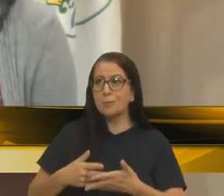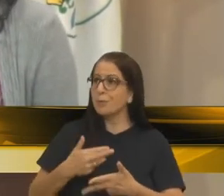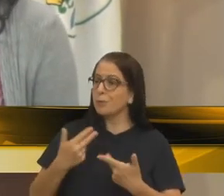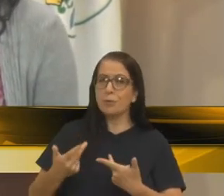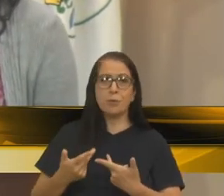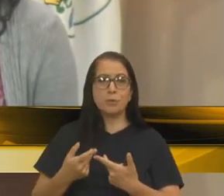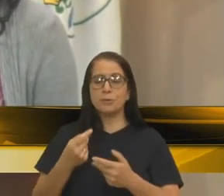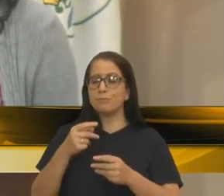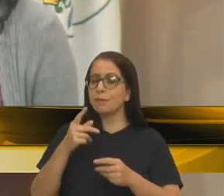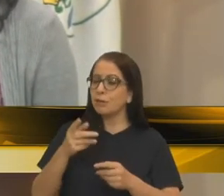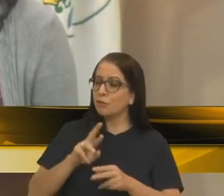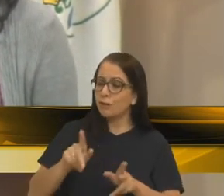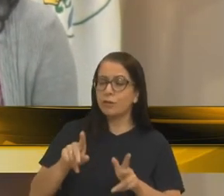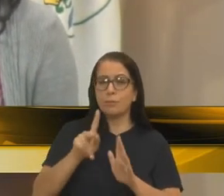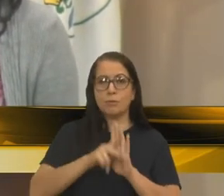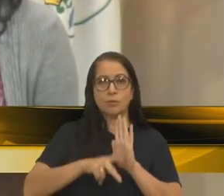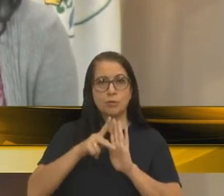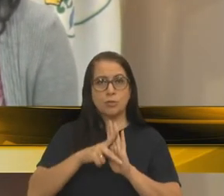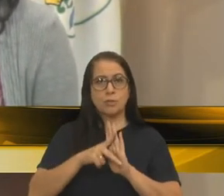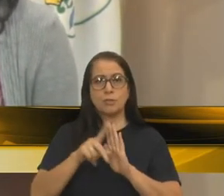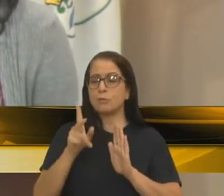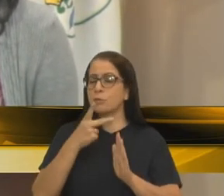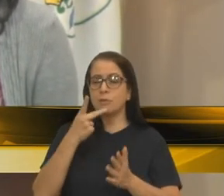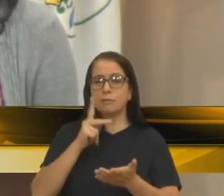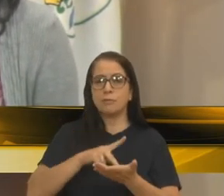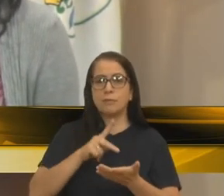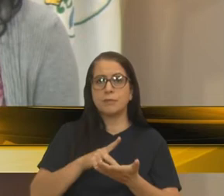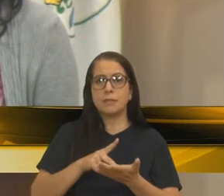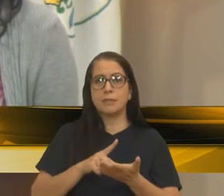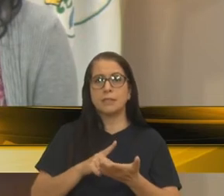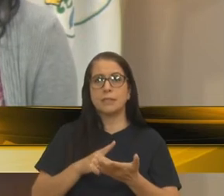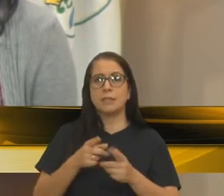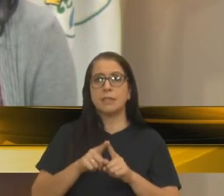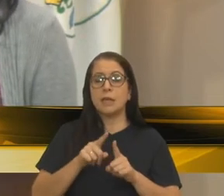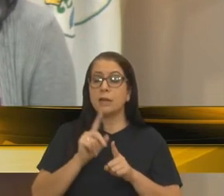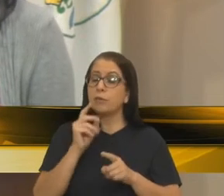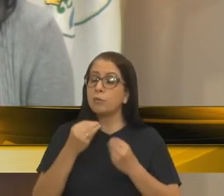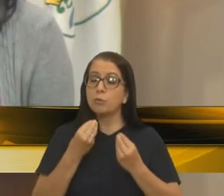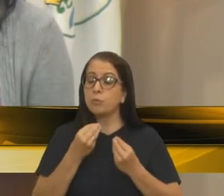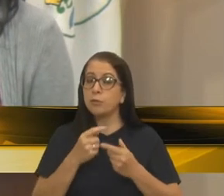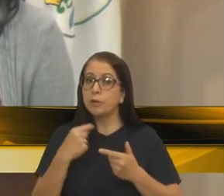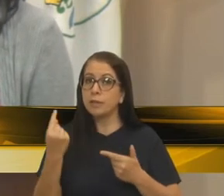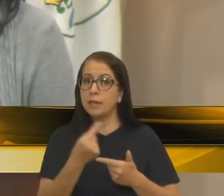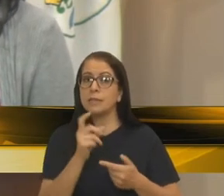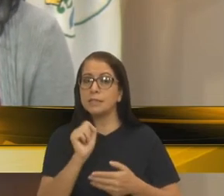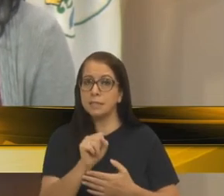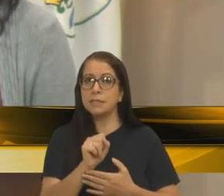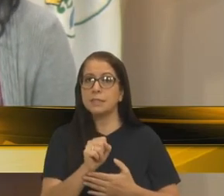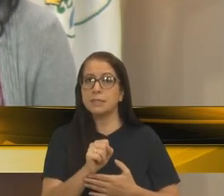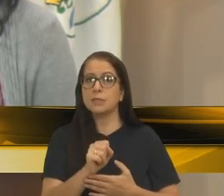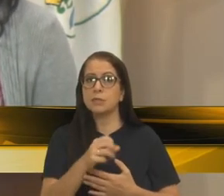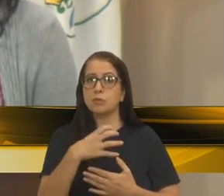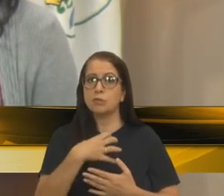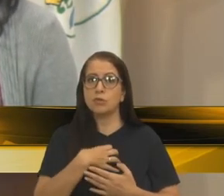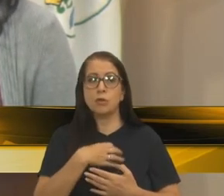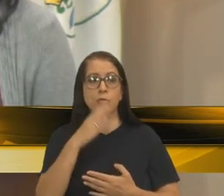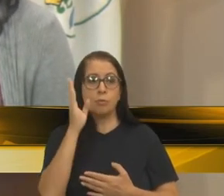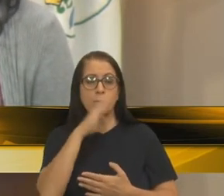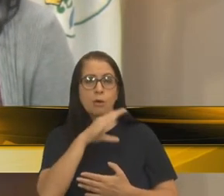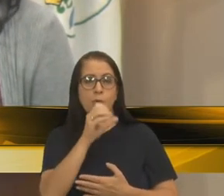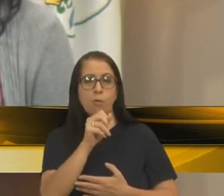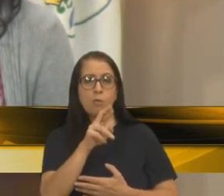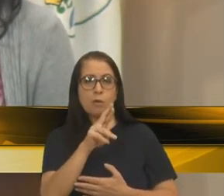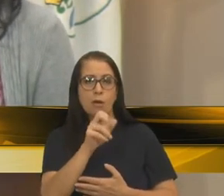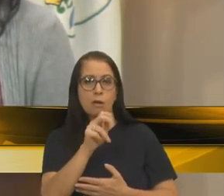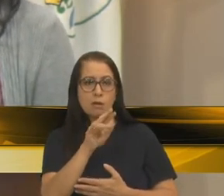num projeto desse, uma desonestidade intelectual tamanha que é, sim, de um governo mau caráter. E aí